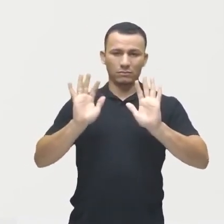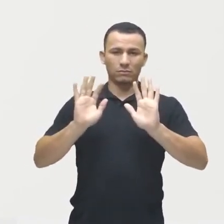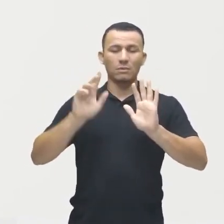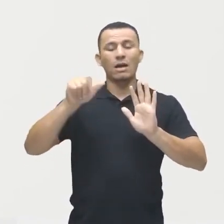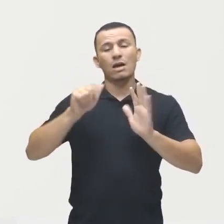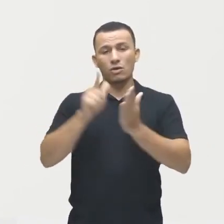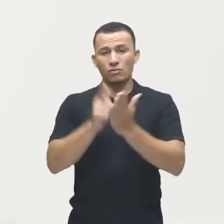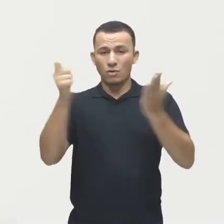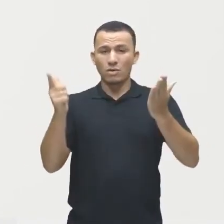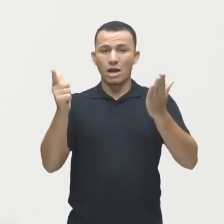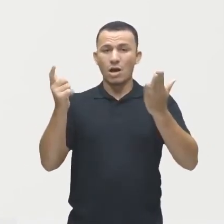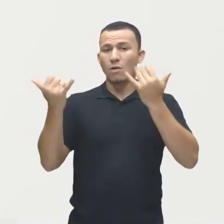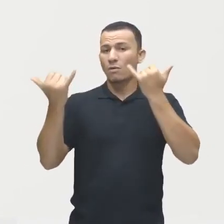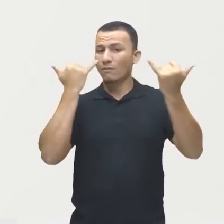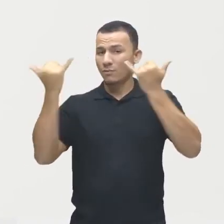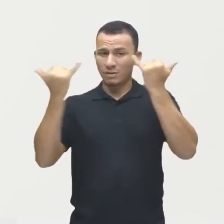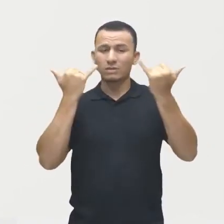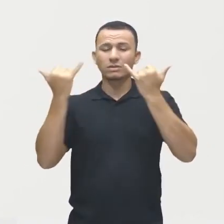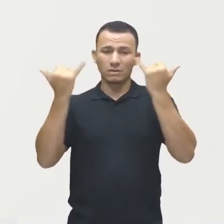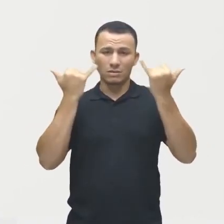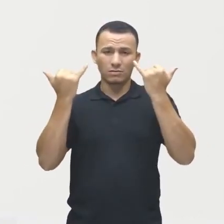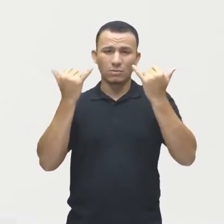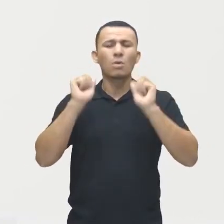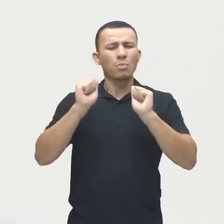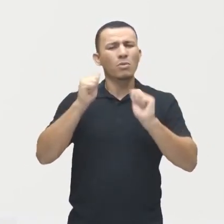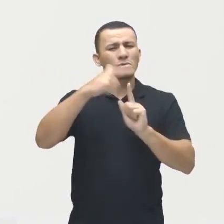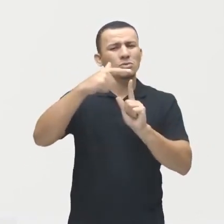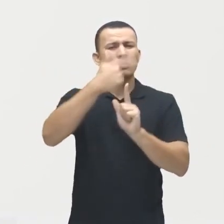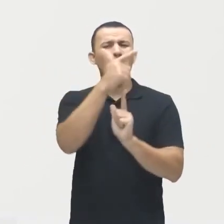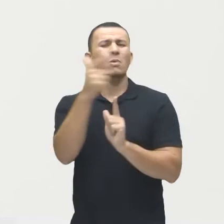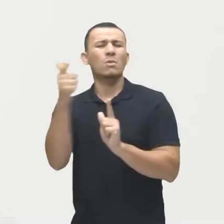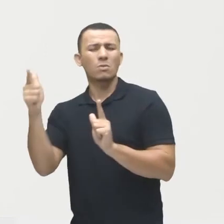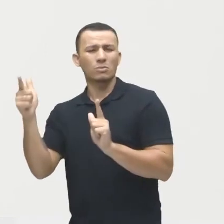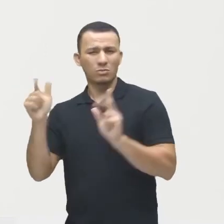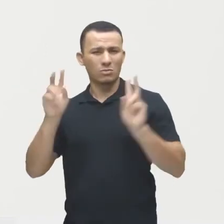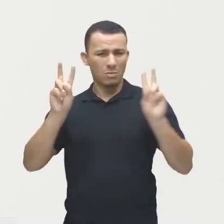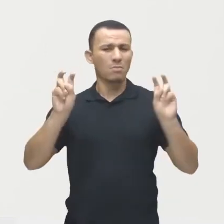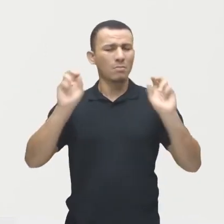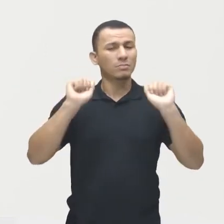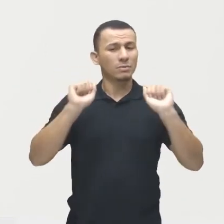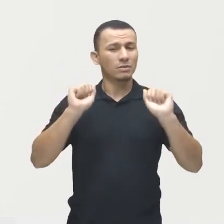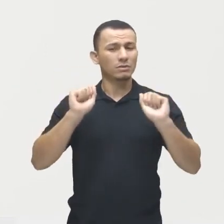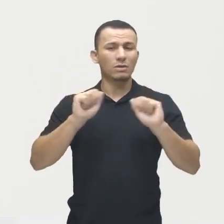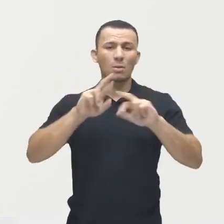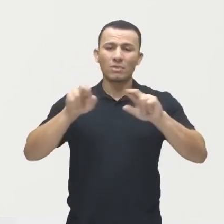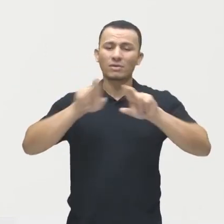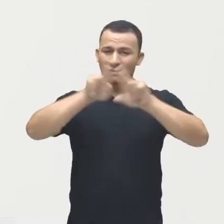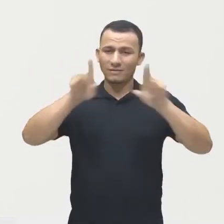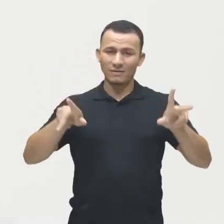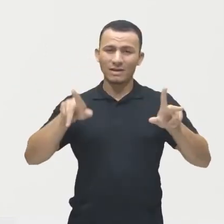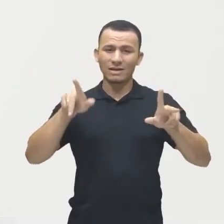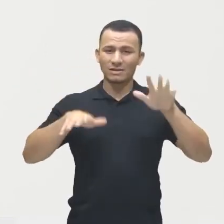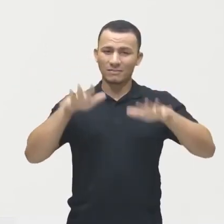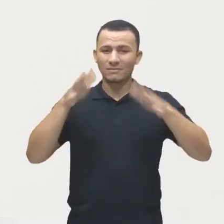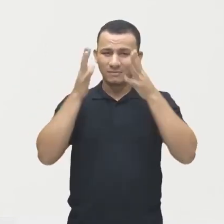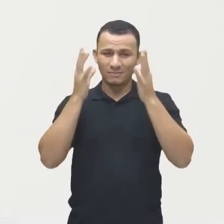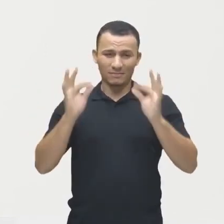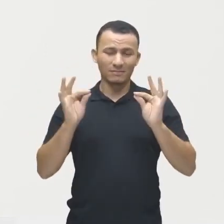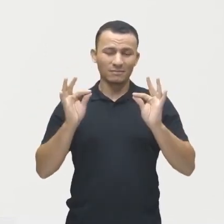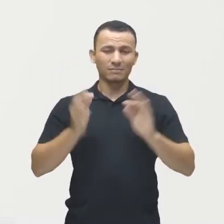ó, da notícia. Podia ser vários outros jornais. Por isso que existe essa diferença e eu queria sinalizar para